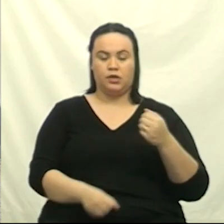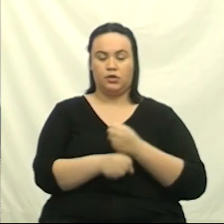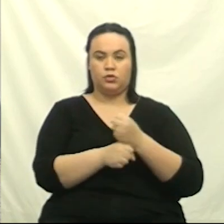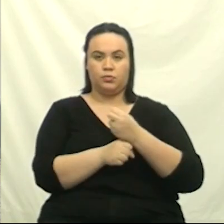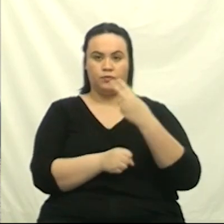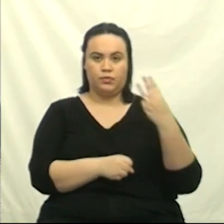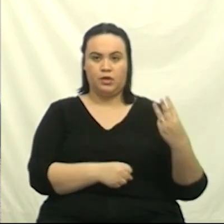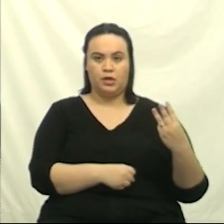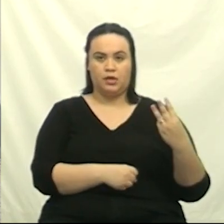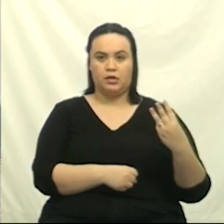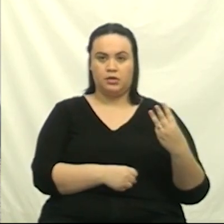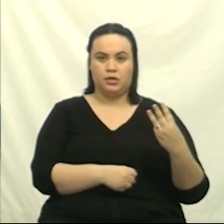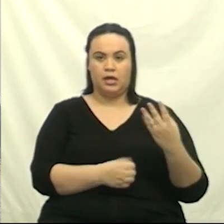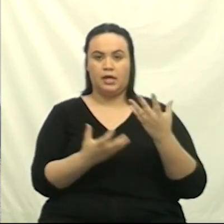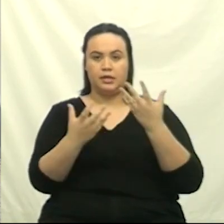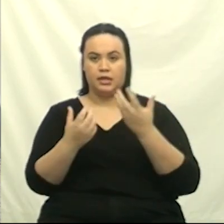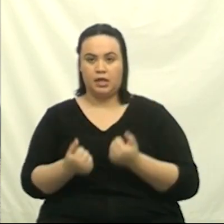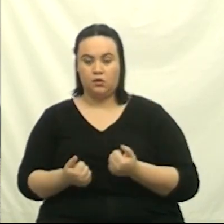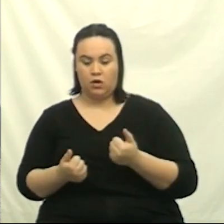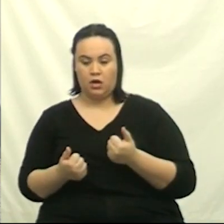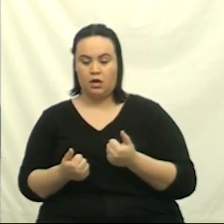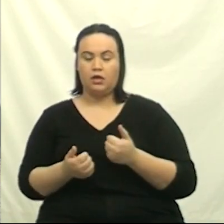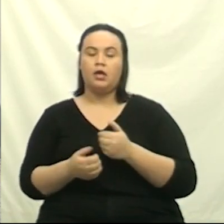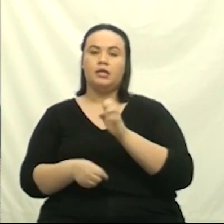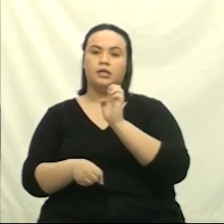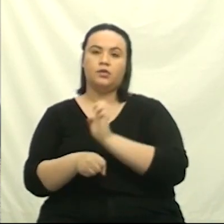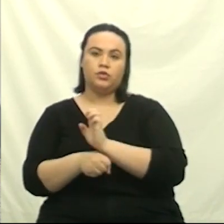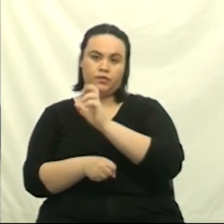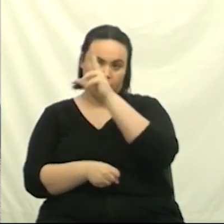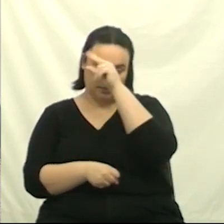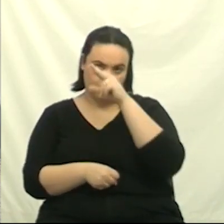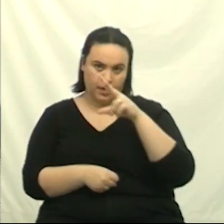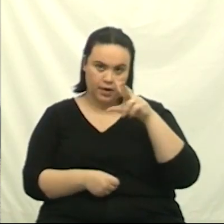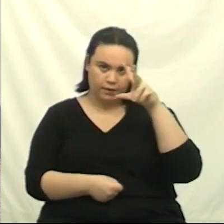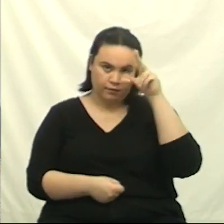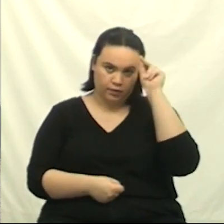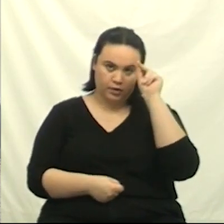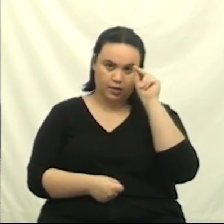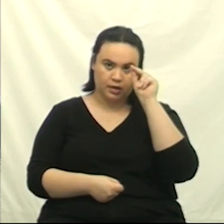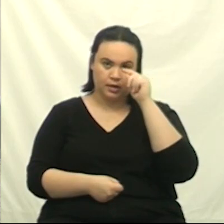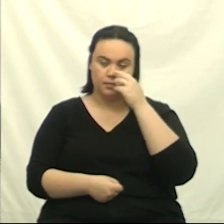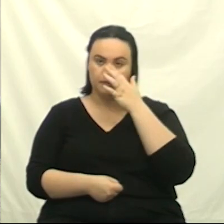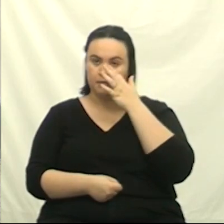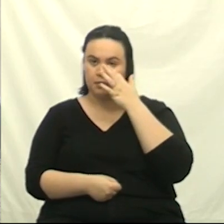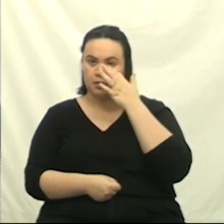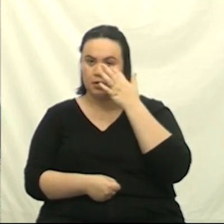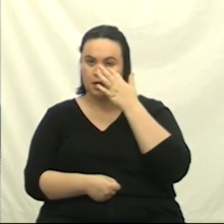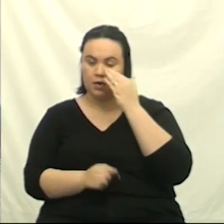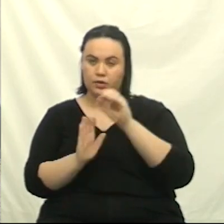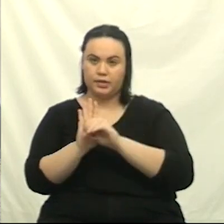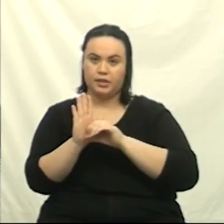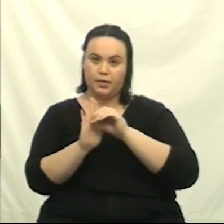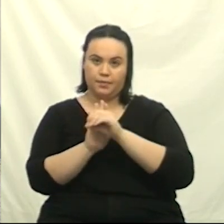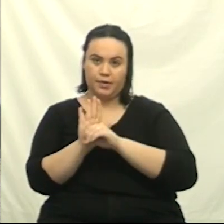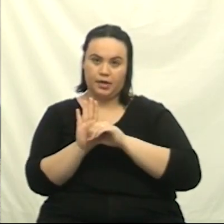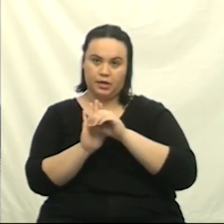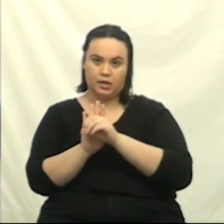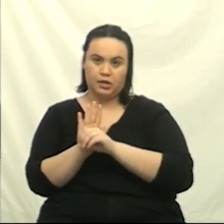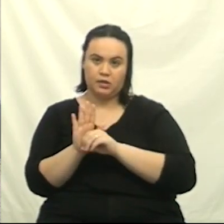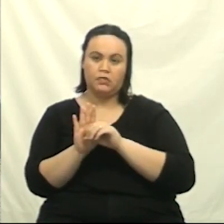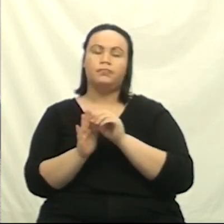que autoriza o chefe do poder executivo municipal a suplementar o orçamento municipal no